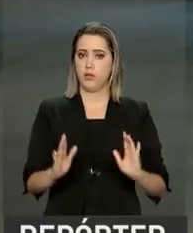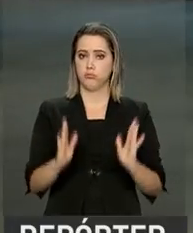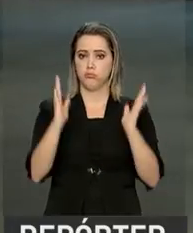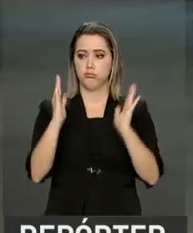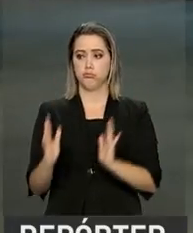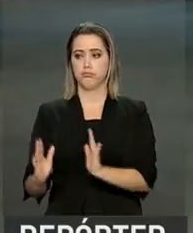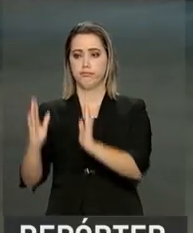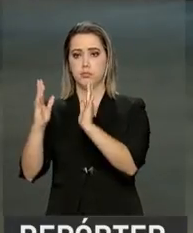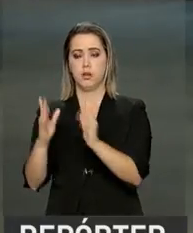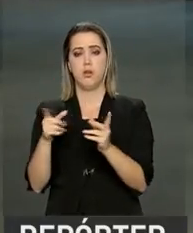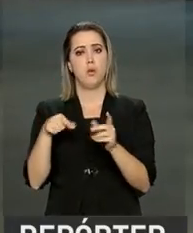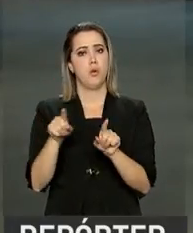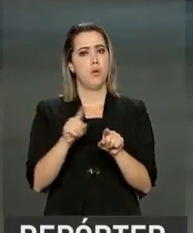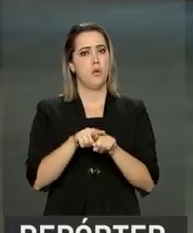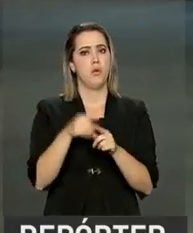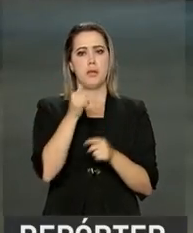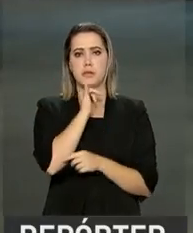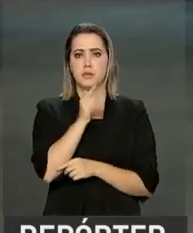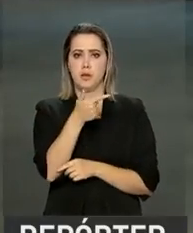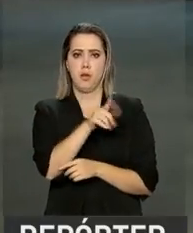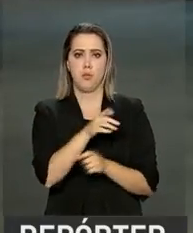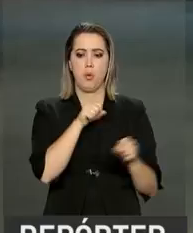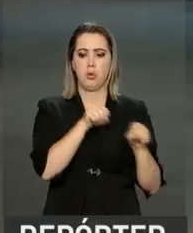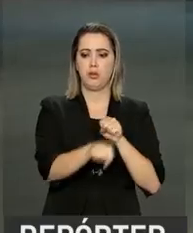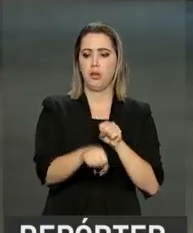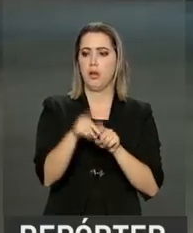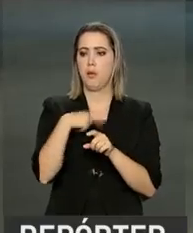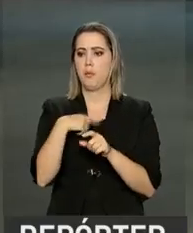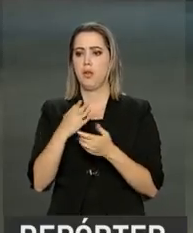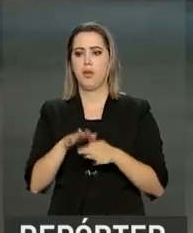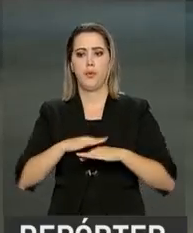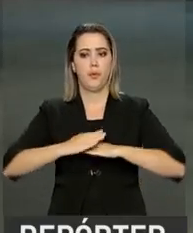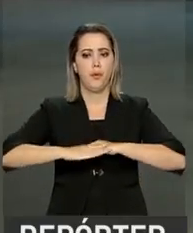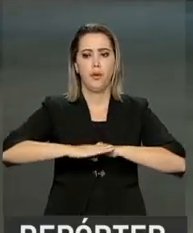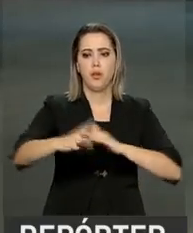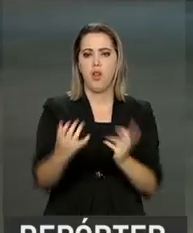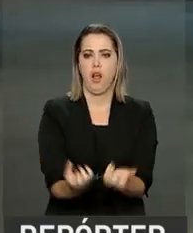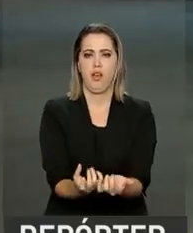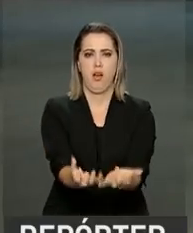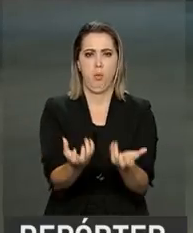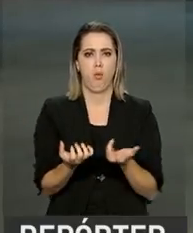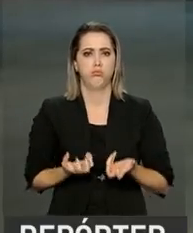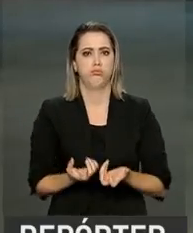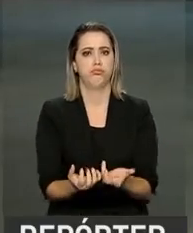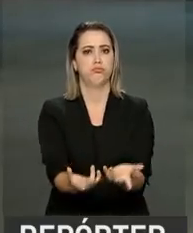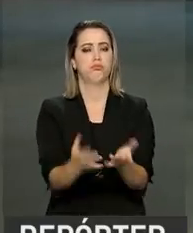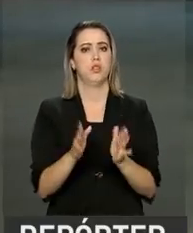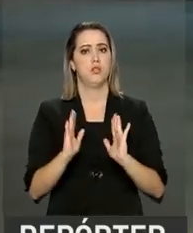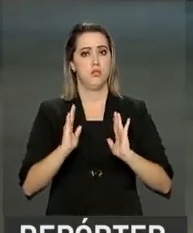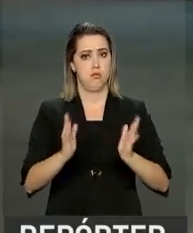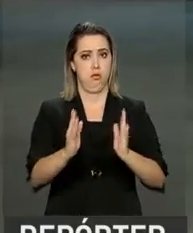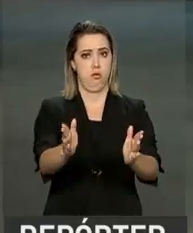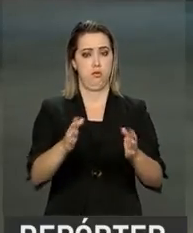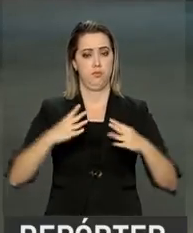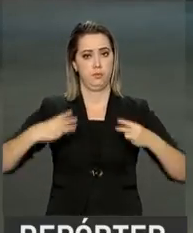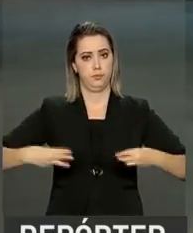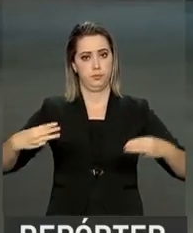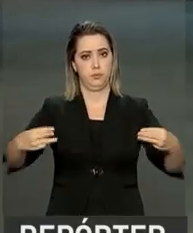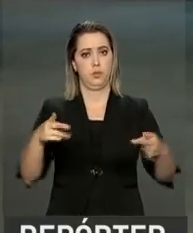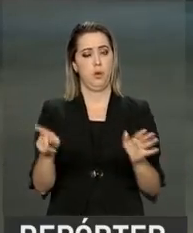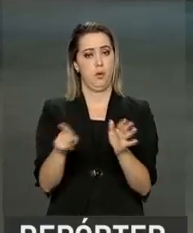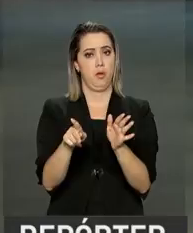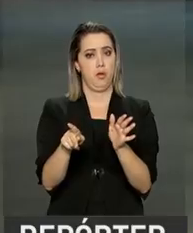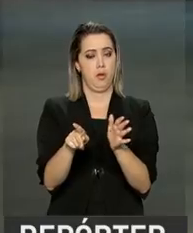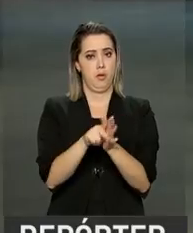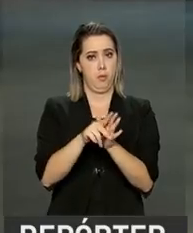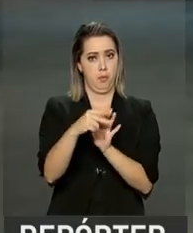atos de vandalismo por exemplo que ocorram no gramado da esplanada dos ministérios a ação ficará por conta da polícia